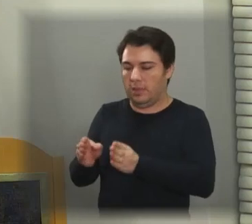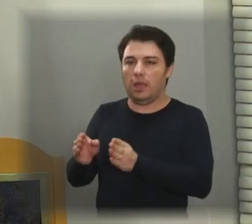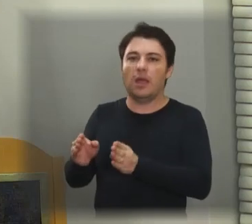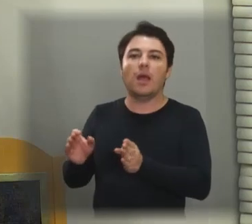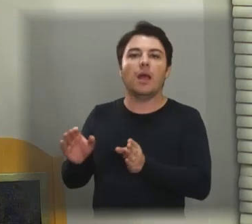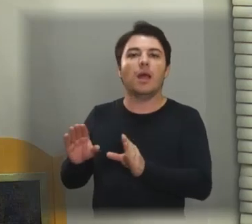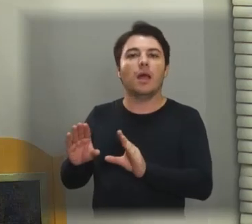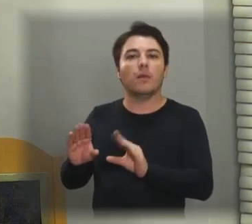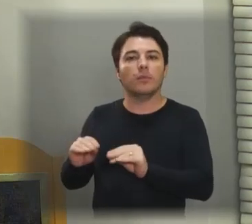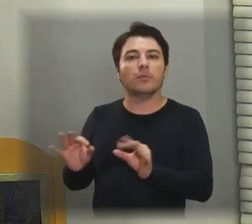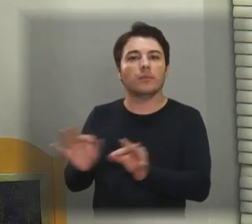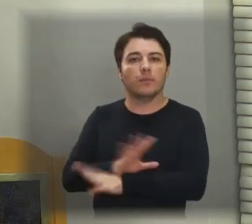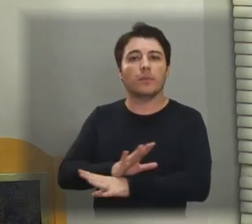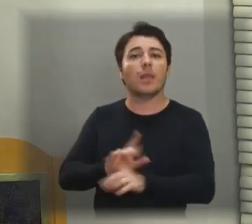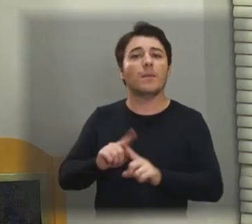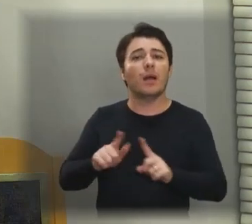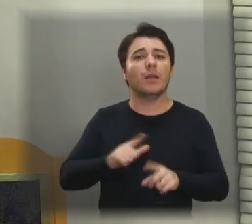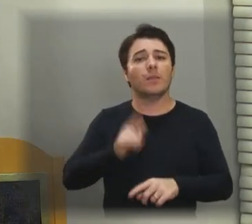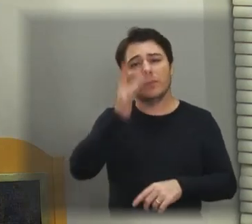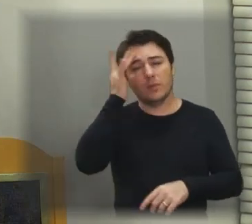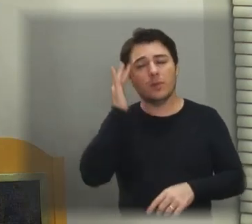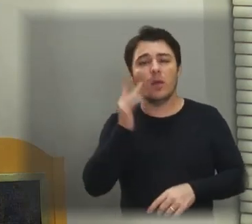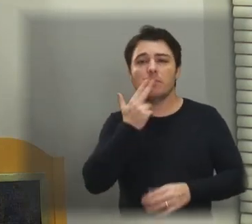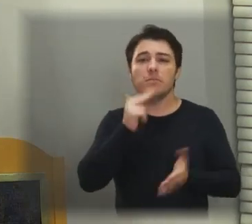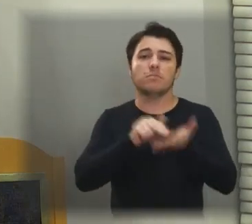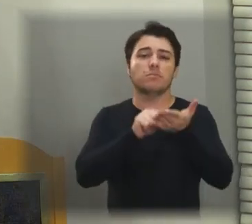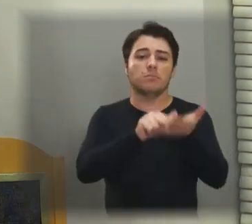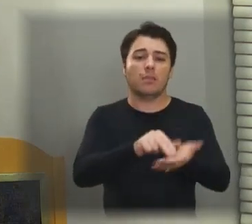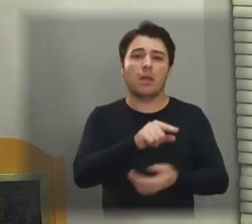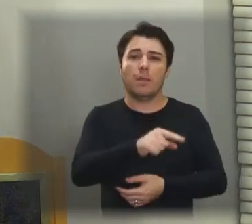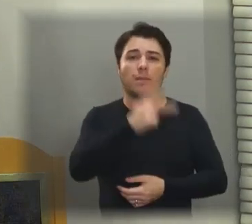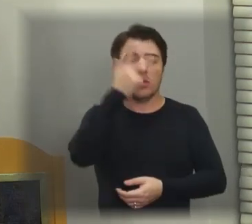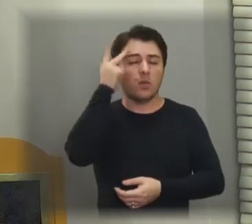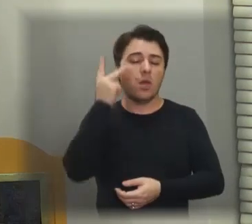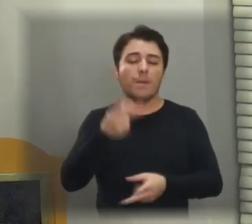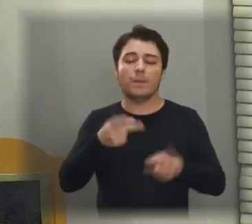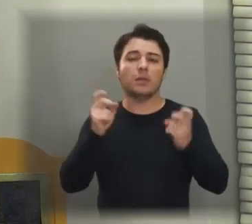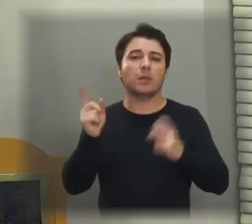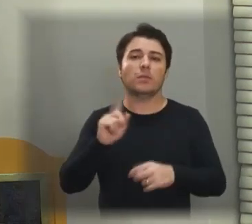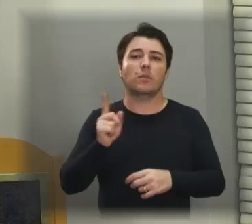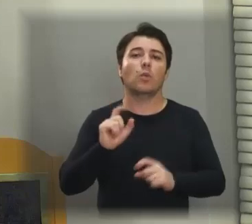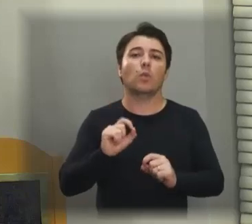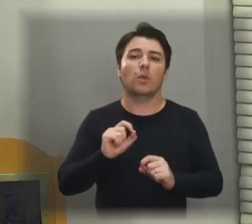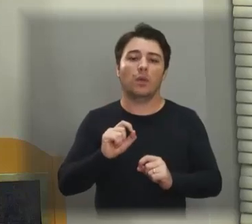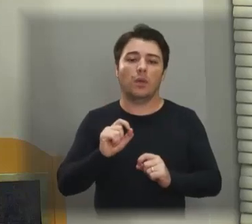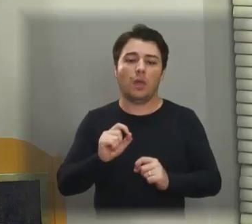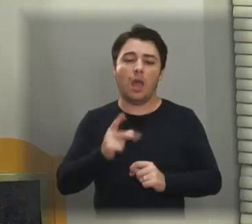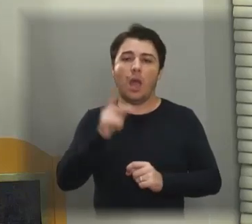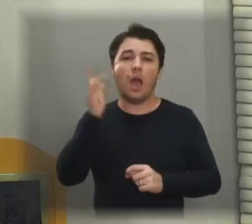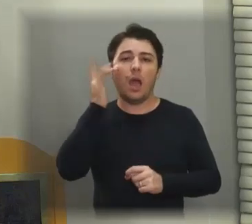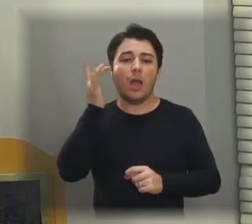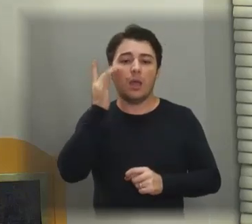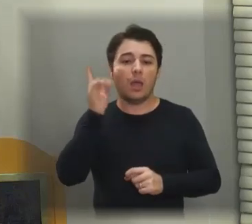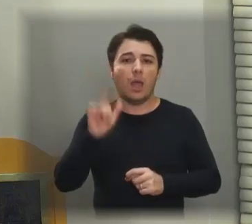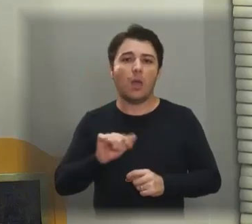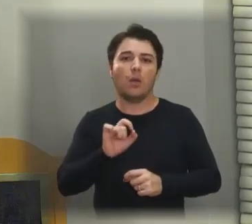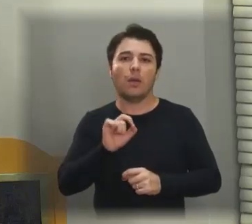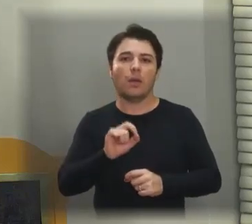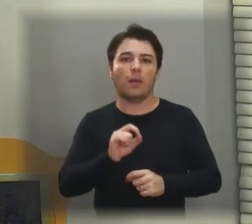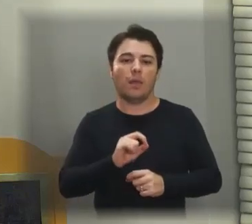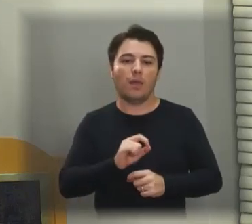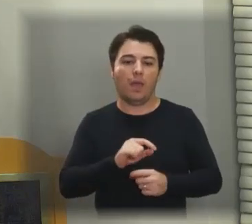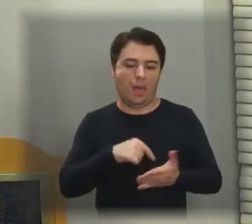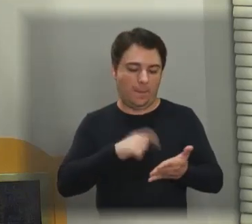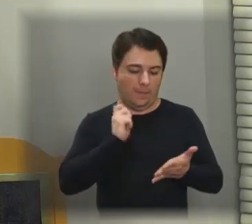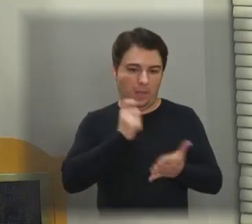consumidor que recebe a correspondência avisando dos ligamentos não se atende o que recebe um respondendo você prefere normalmente acho que é o que uma conta